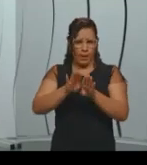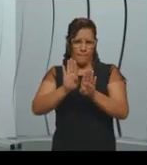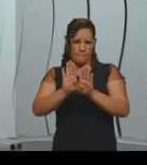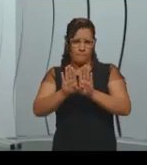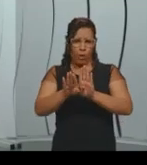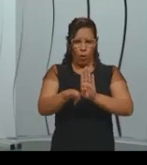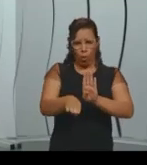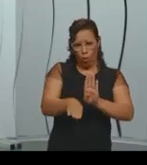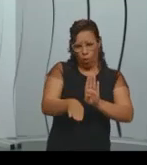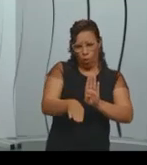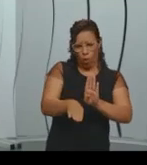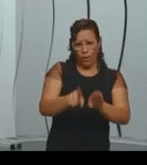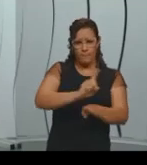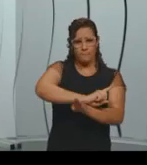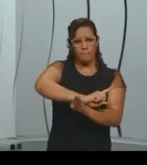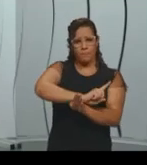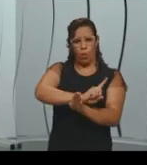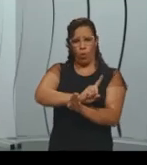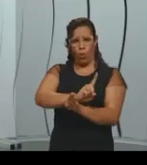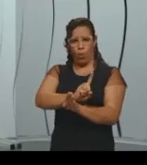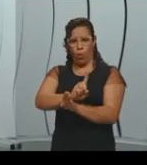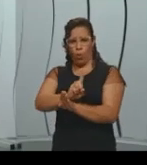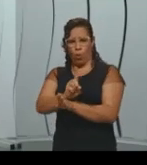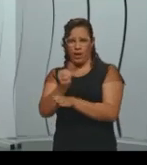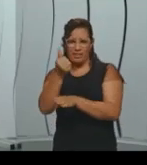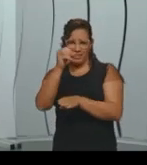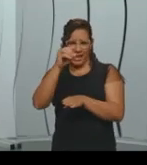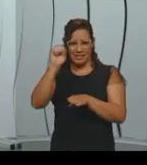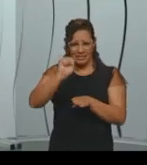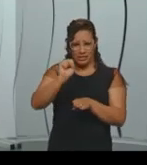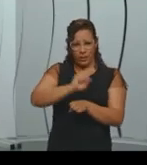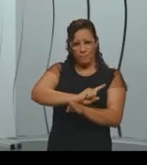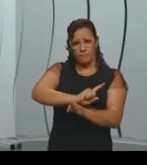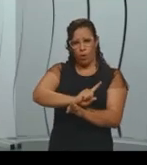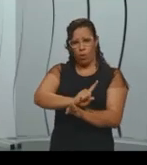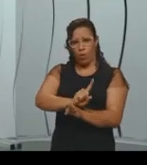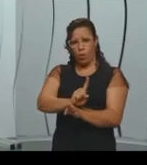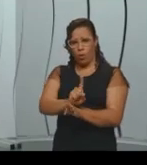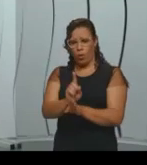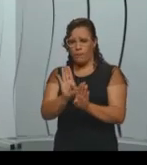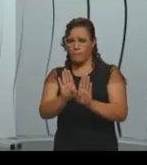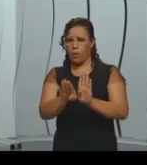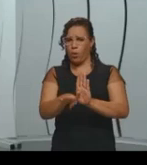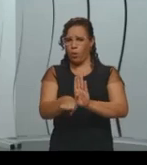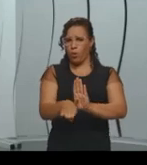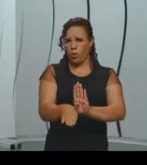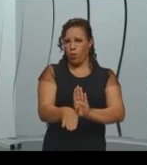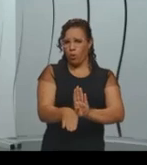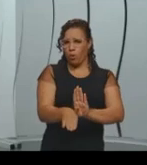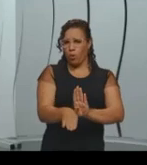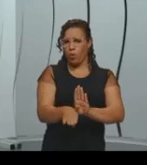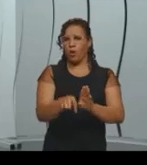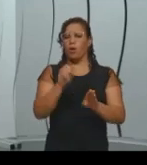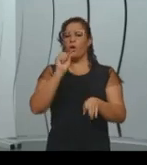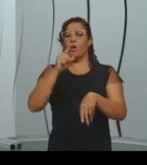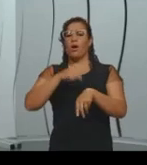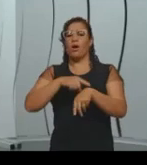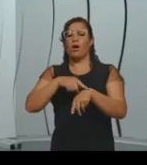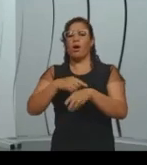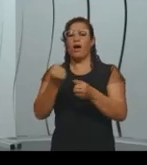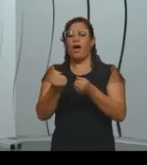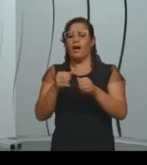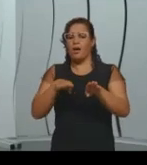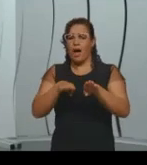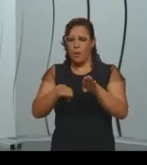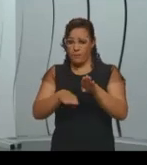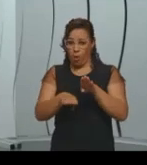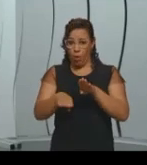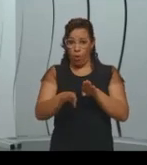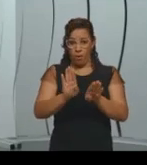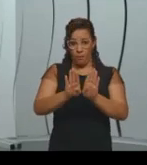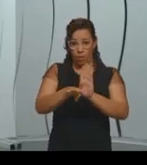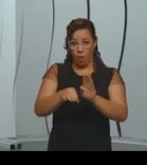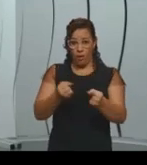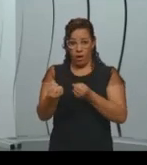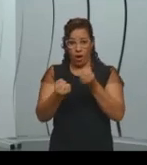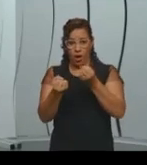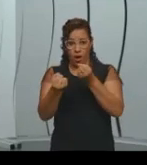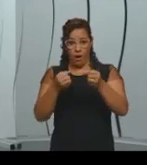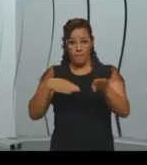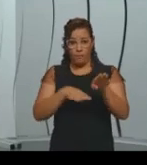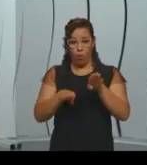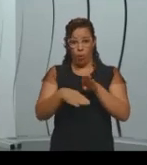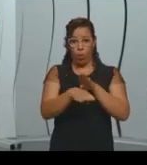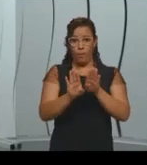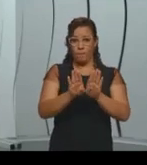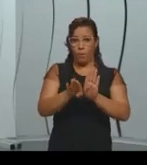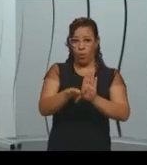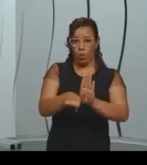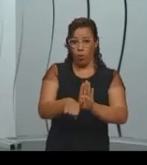acelerador constante durante 10 segundos, quantos quilômetros por hora o carro vai alcançar após esse tempo? Eu